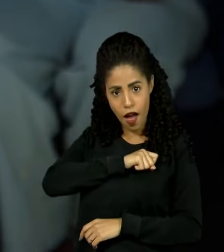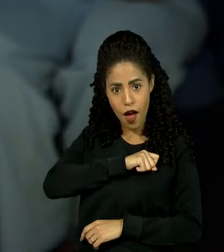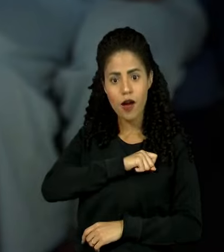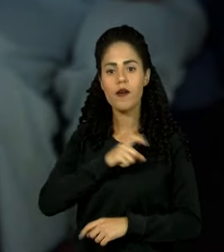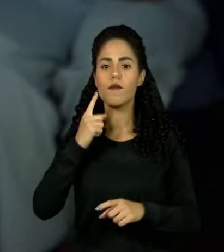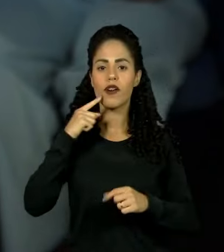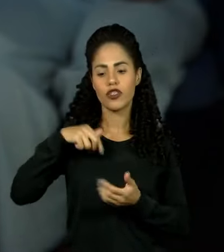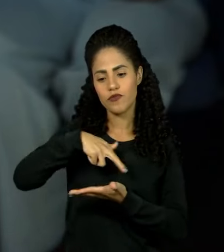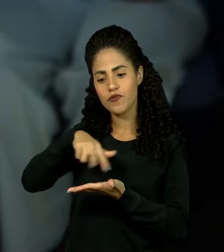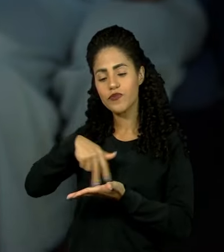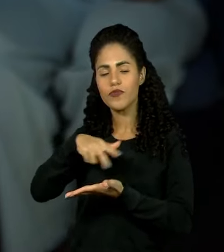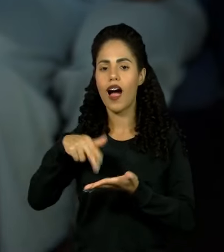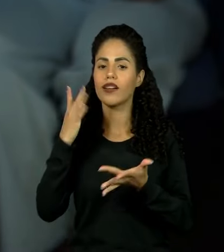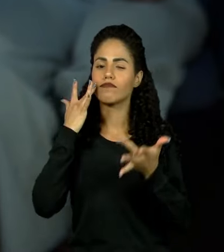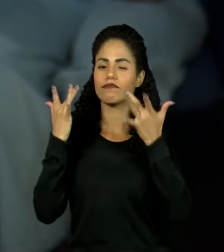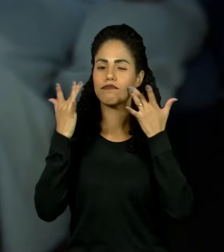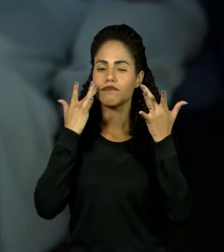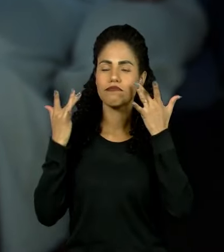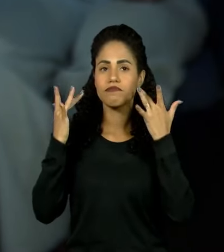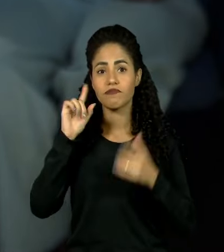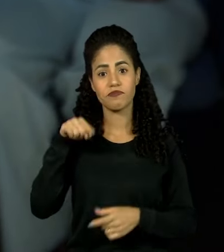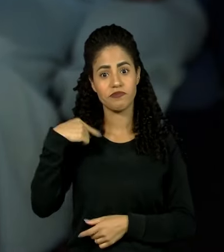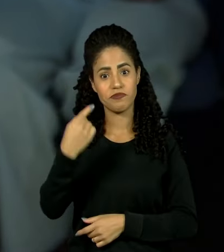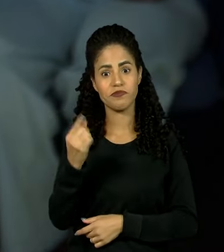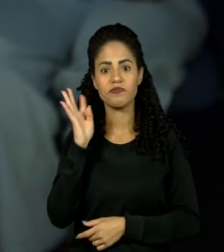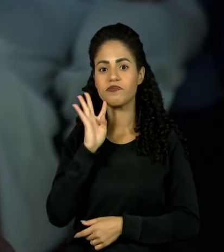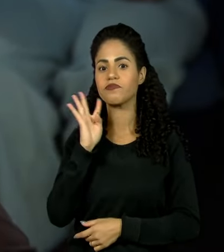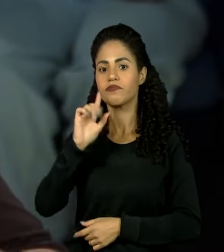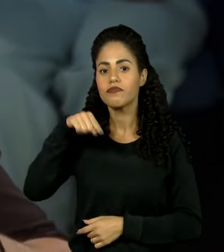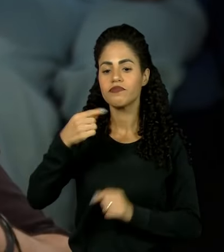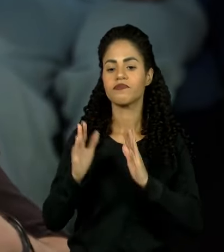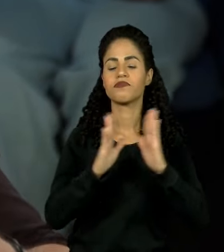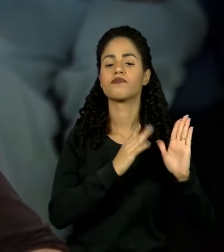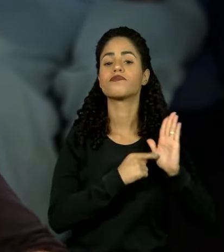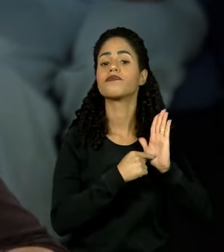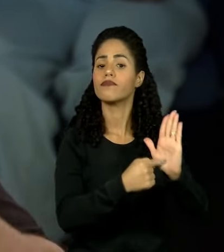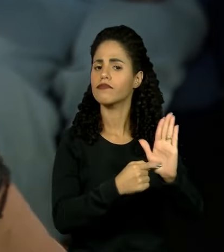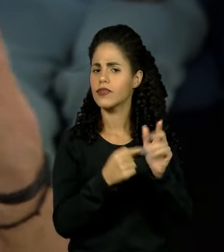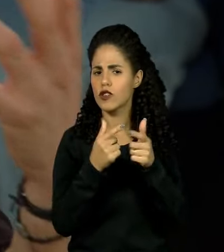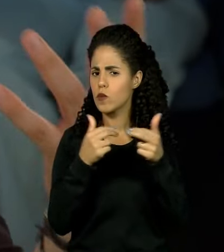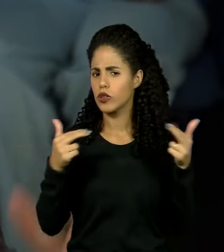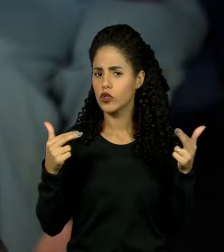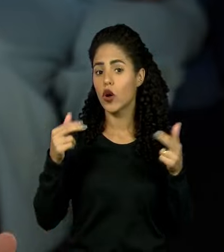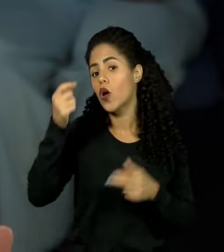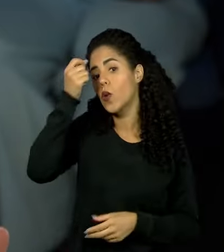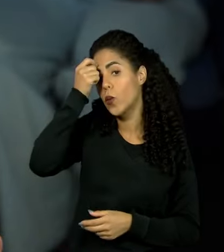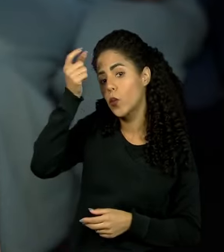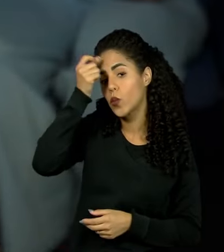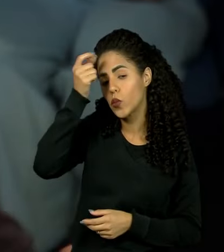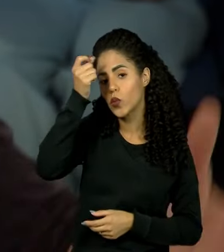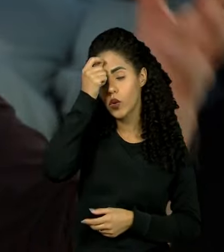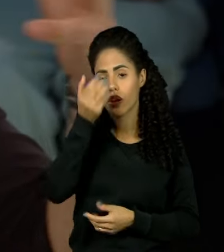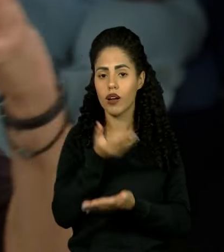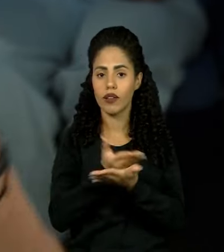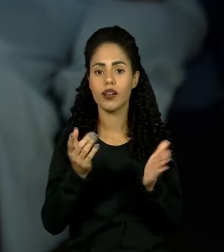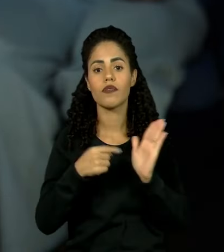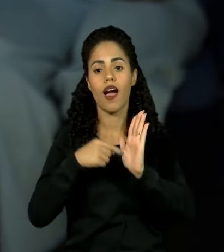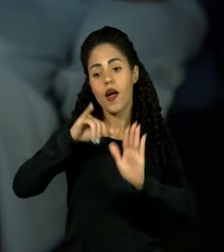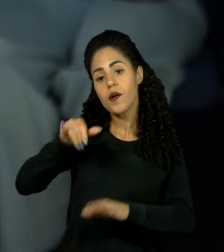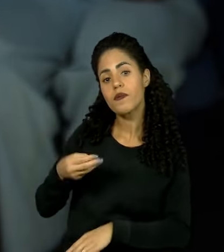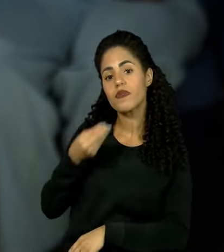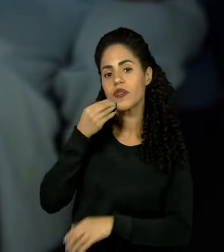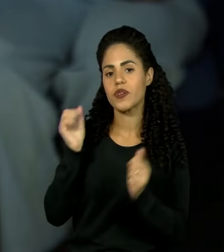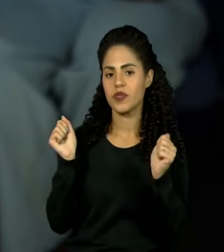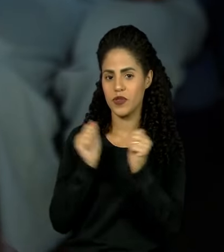baile uma peça muito legal o nosso terceiro sinal Ele sempre Mostra alguma manifestação cultural e a gente tá aproveitando aqui com o